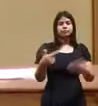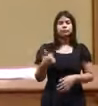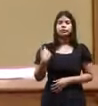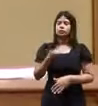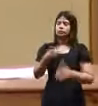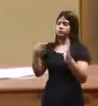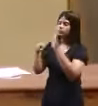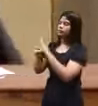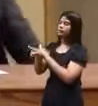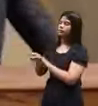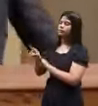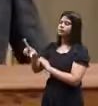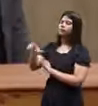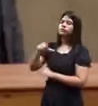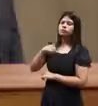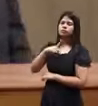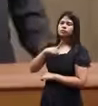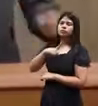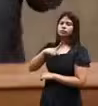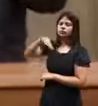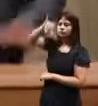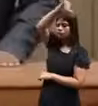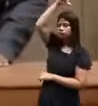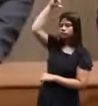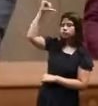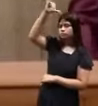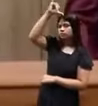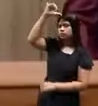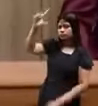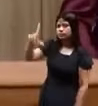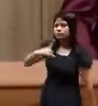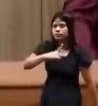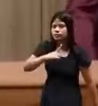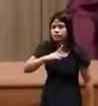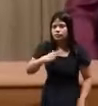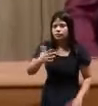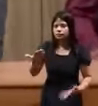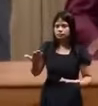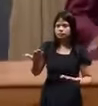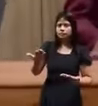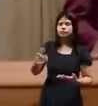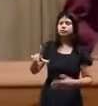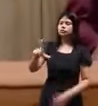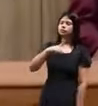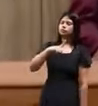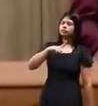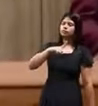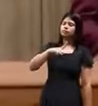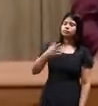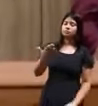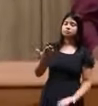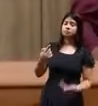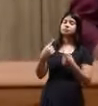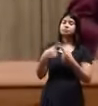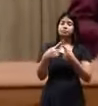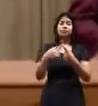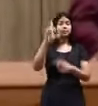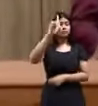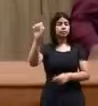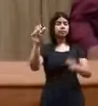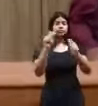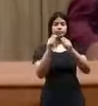ao teu lado. Tu tá com azeite? Pergunta aí. Tu tem azeite na lâmpada? Tu tem azeite em reserva? Tu tem, pois Deus vai fazer